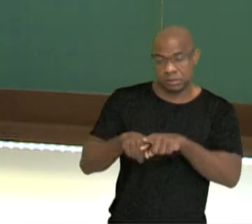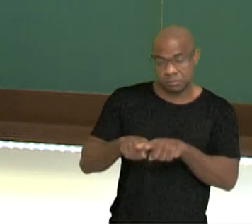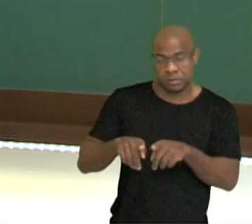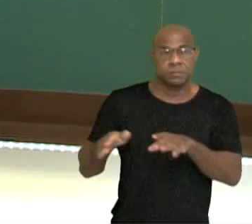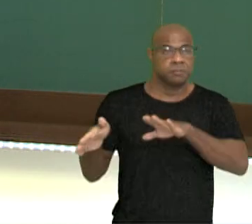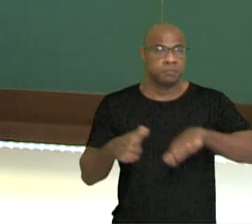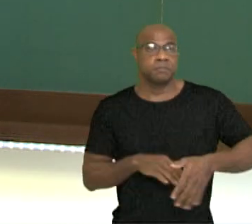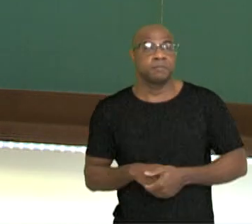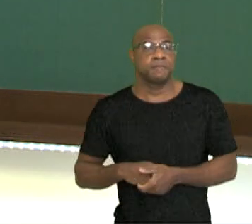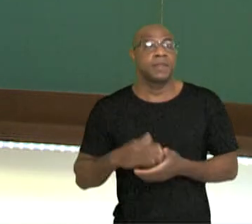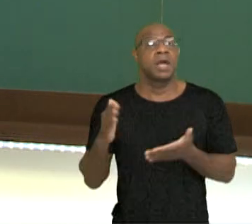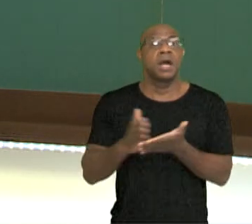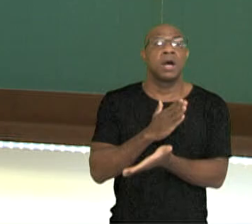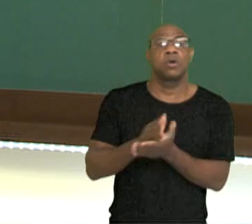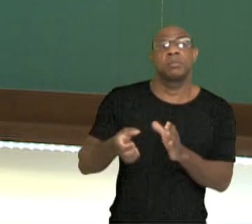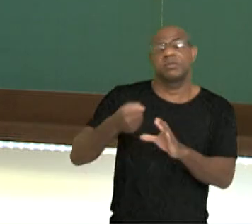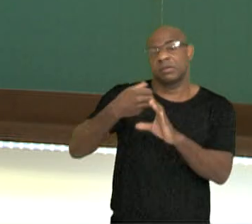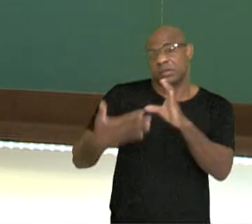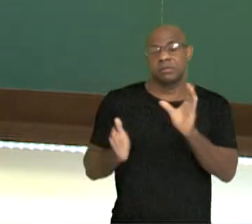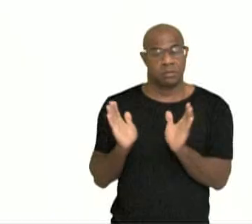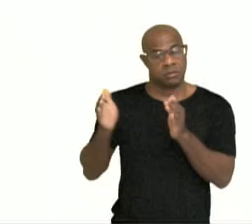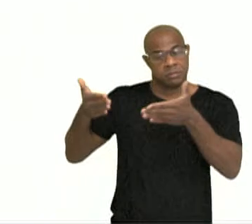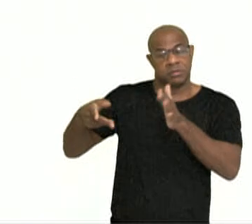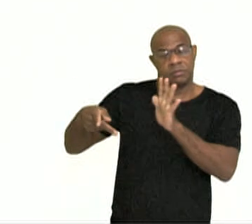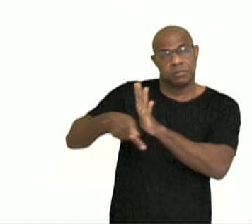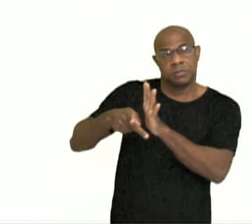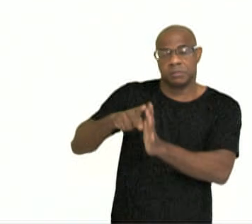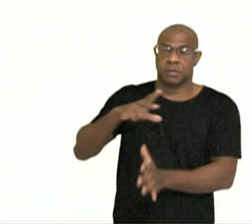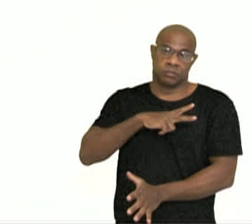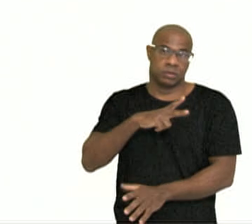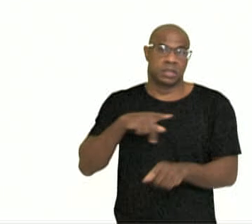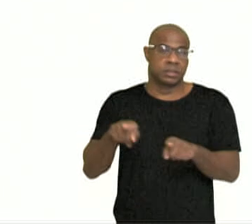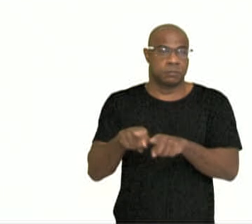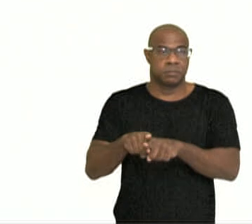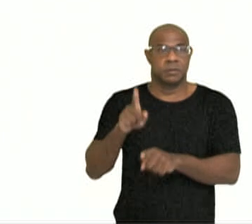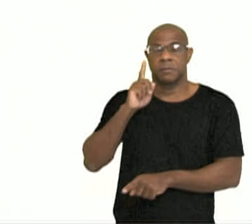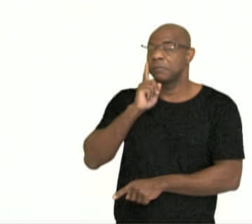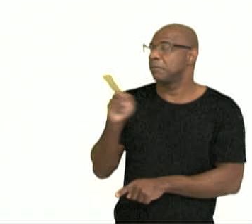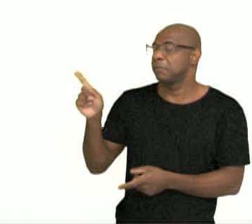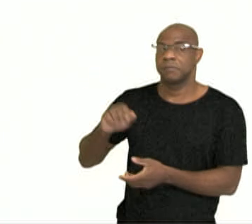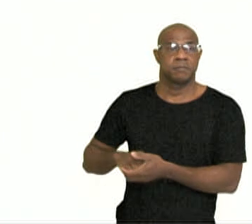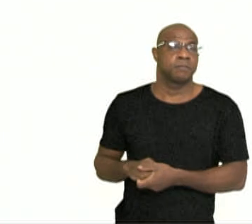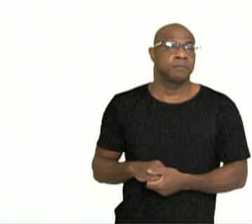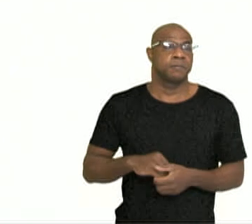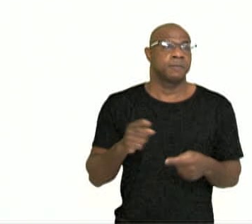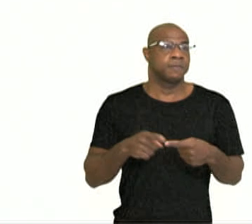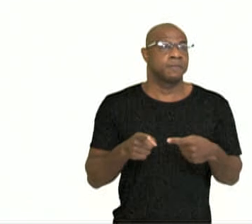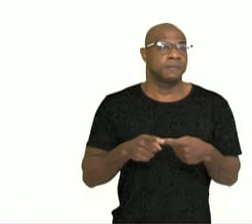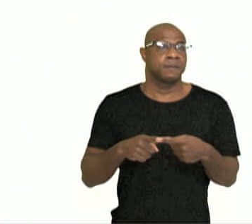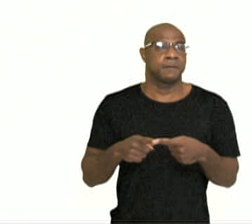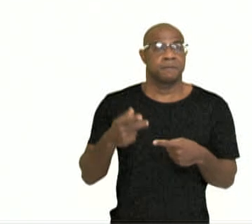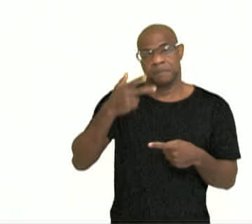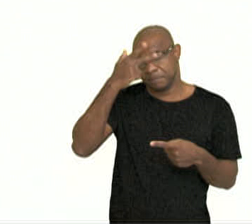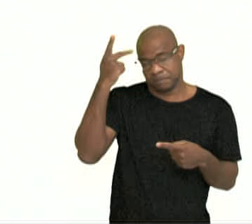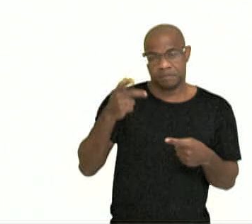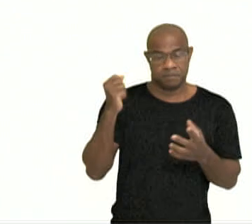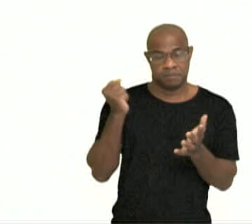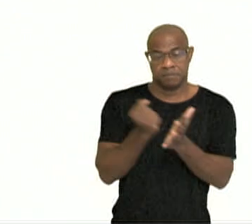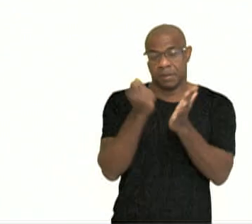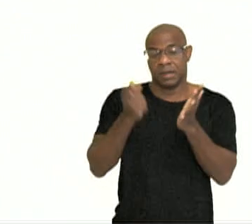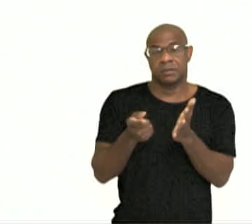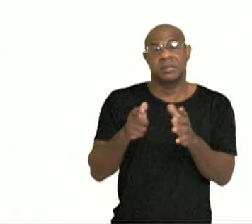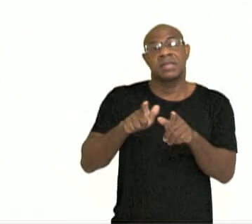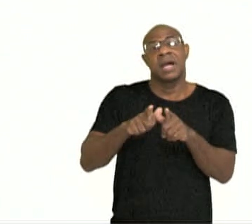Bom, algumas características mais específicas, particulares, né? Marcas de pessoalidade na linguagem,